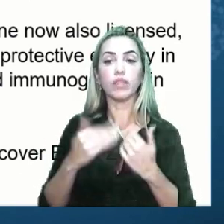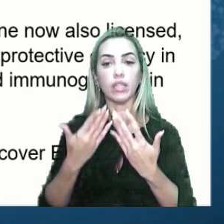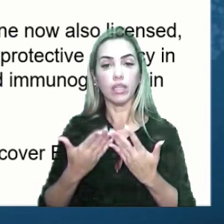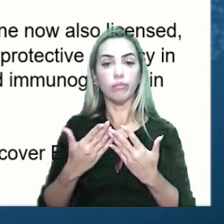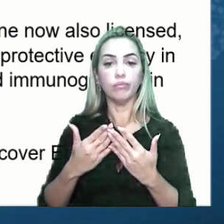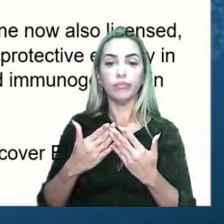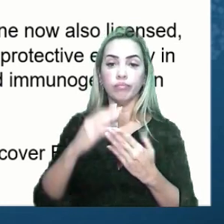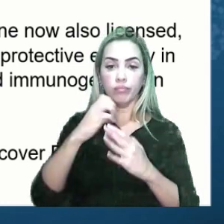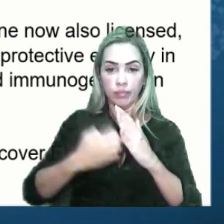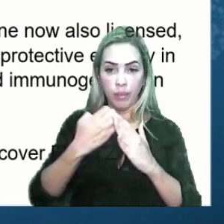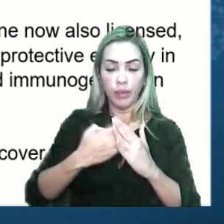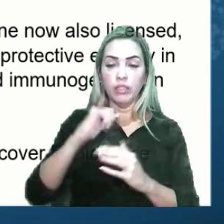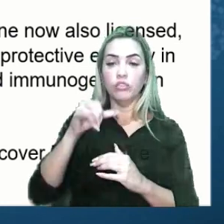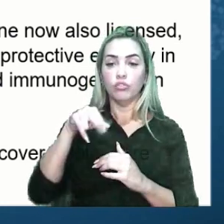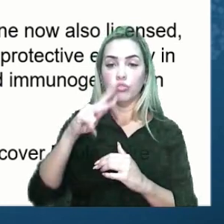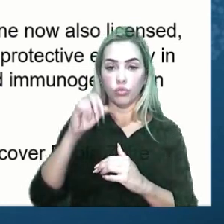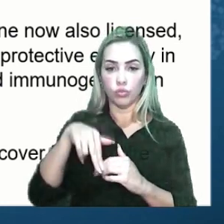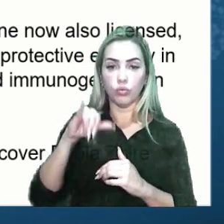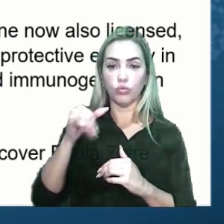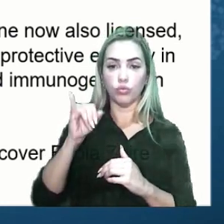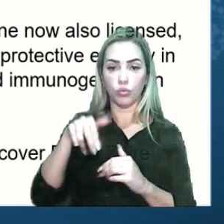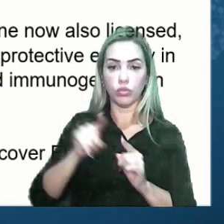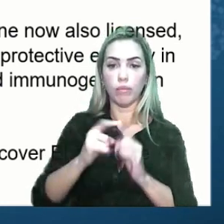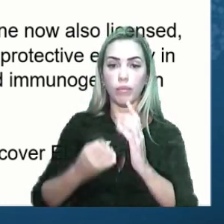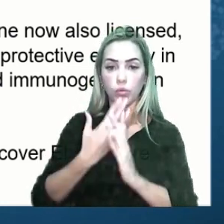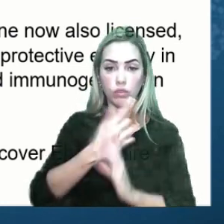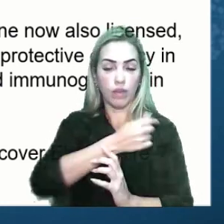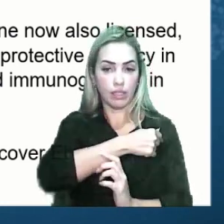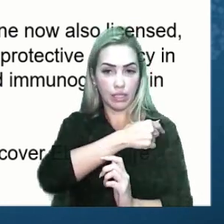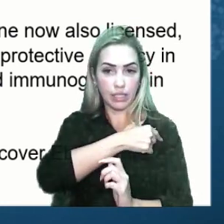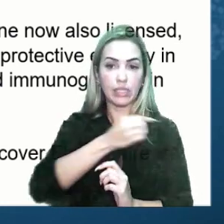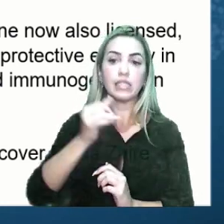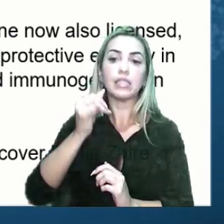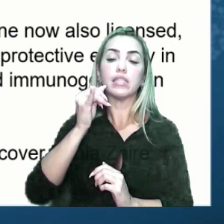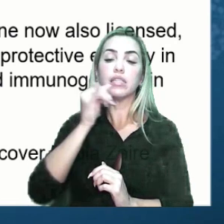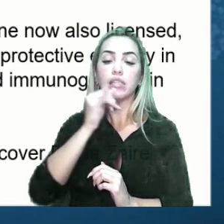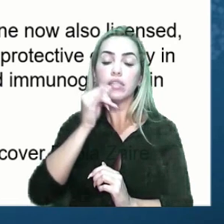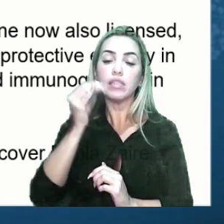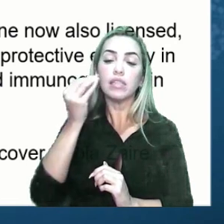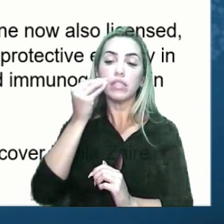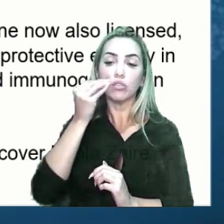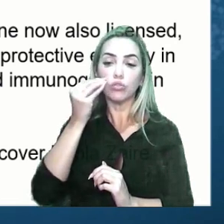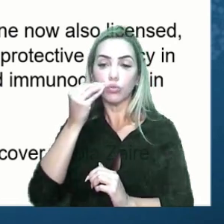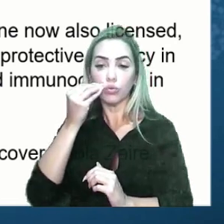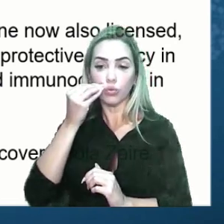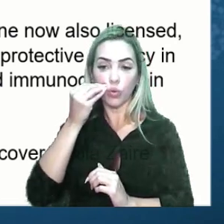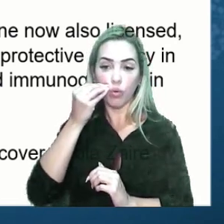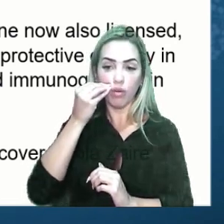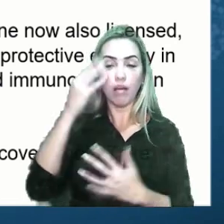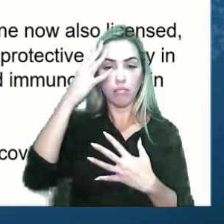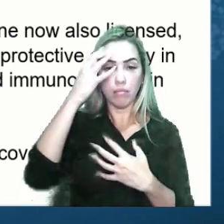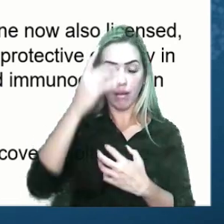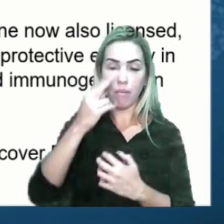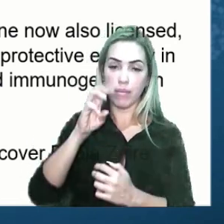Johnson Johnson também produziu uma vacina e testou em primatas que não